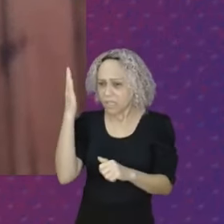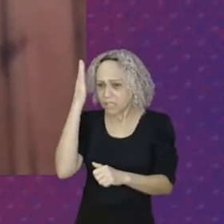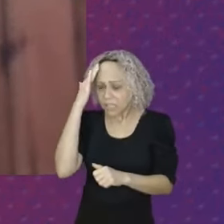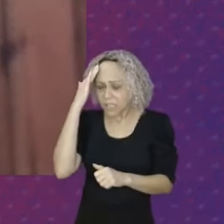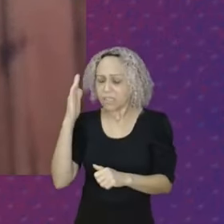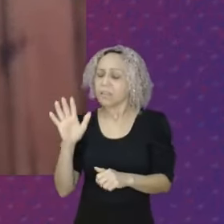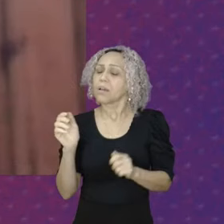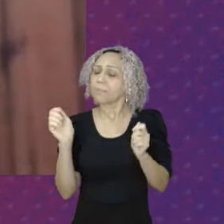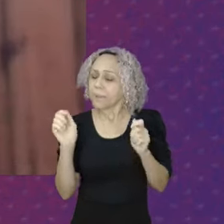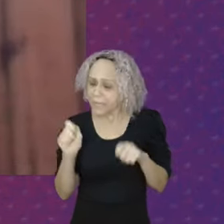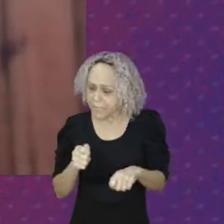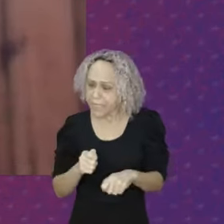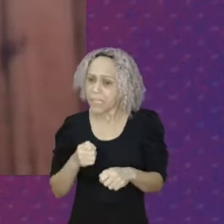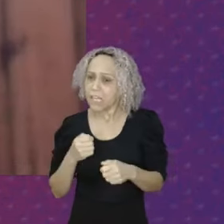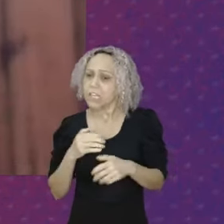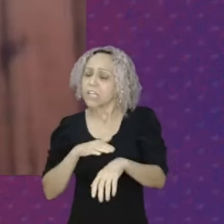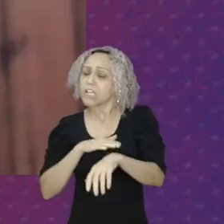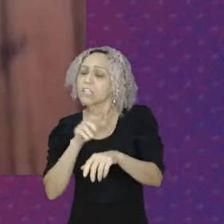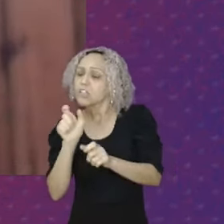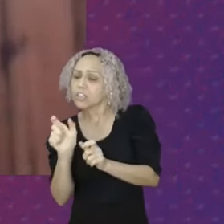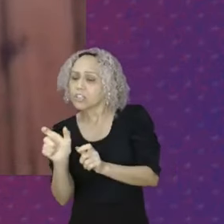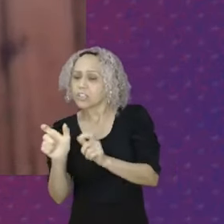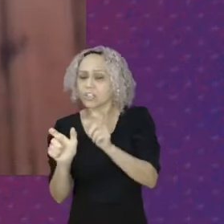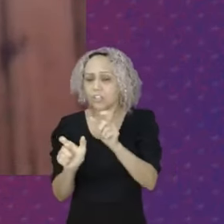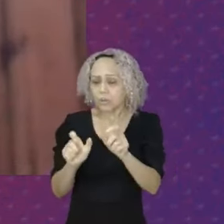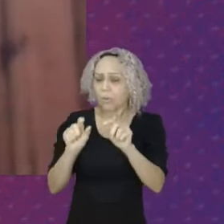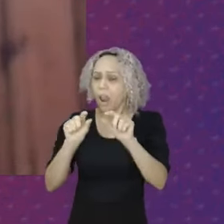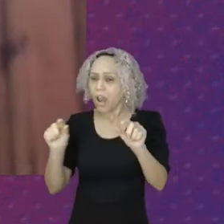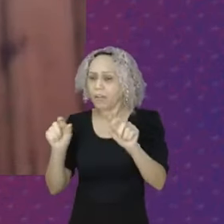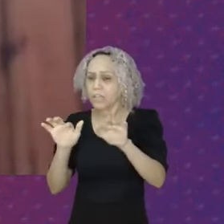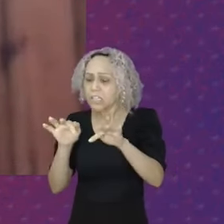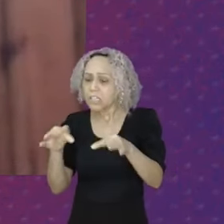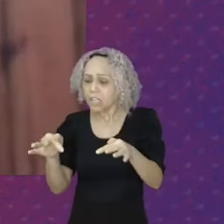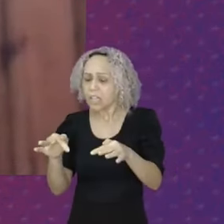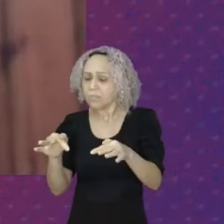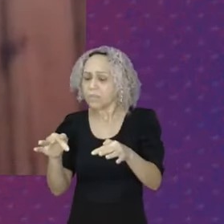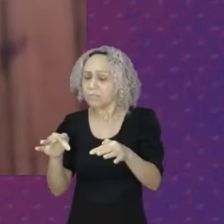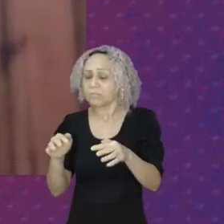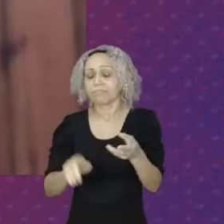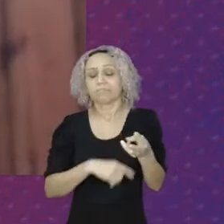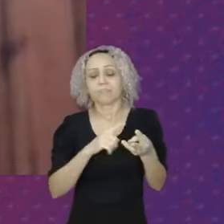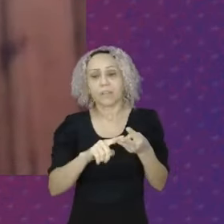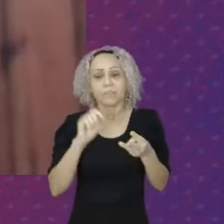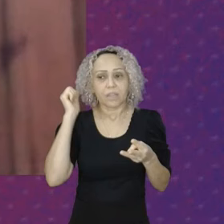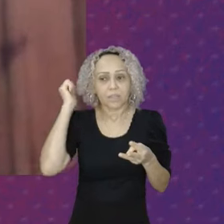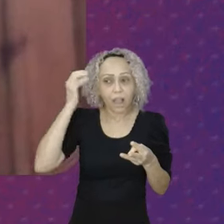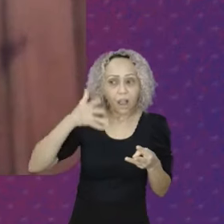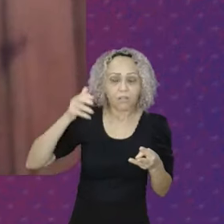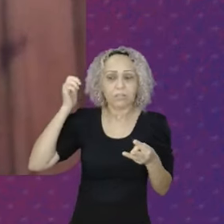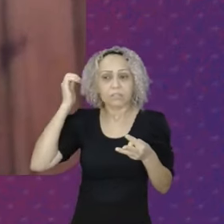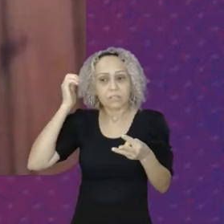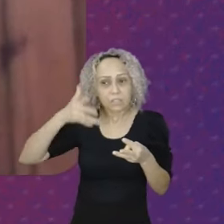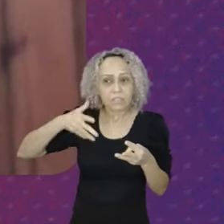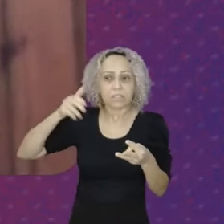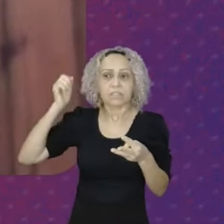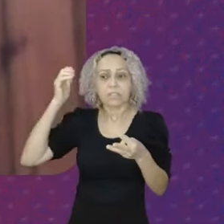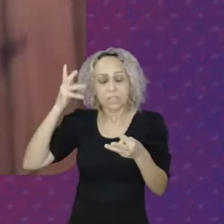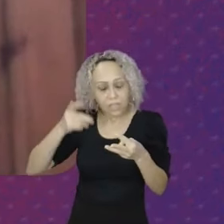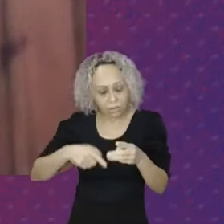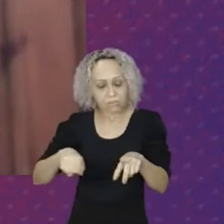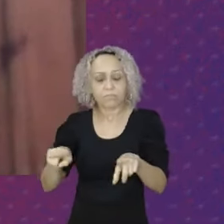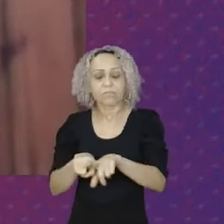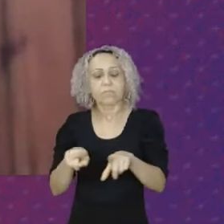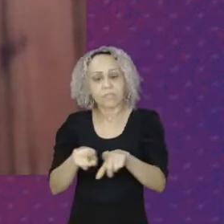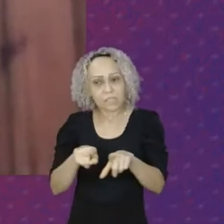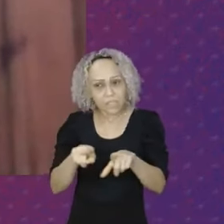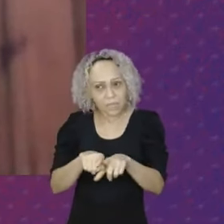de linguagem simples esses métodos tê que ser ser colocado assim para quem precisa de udio descrição tem esses métodos de trabalho e teorias de